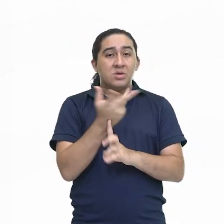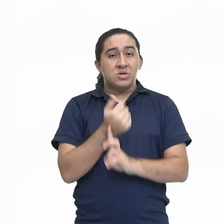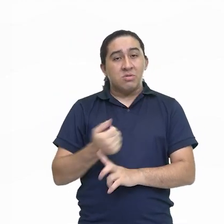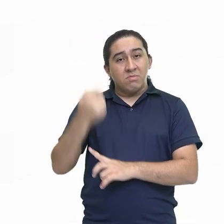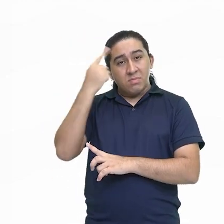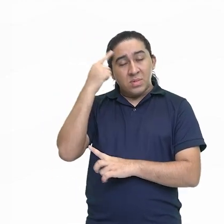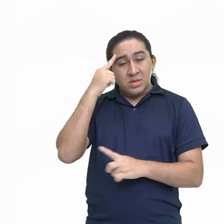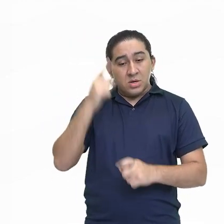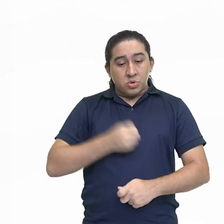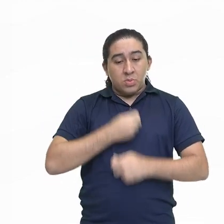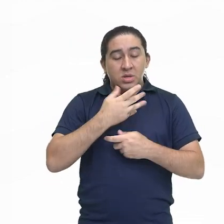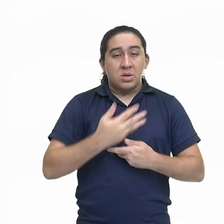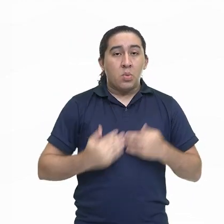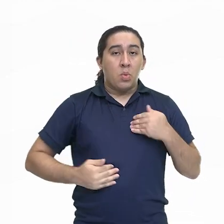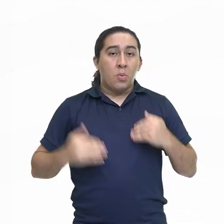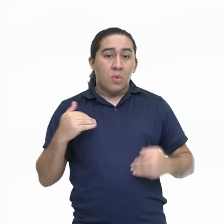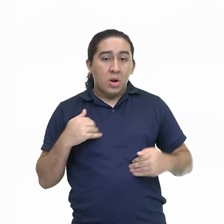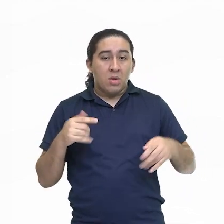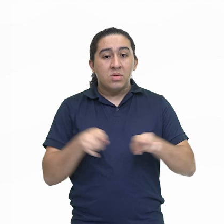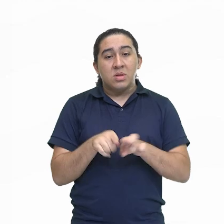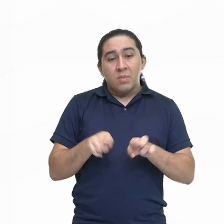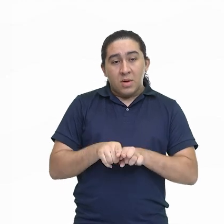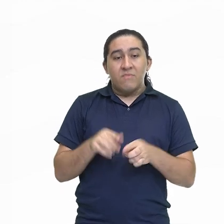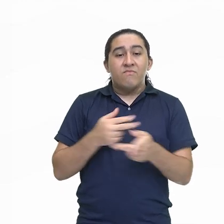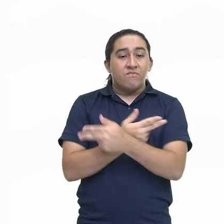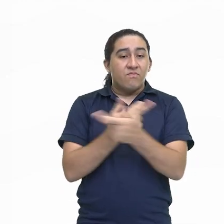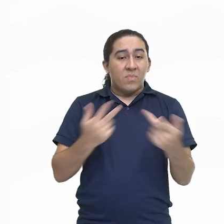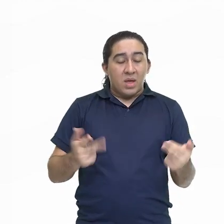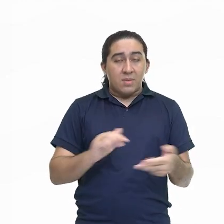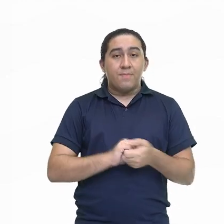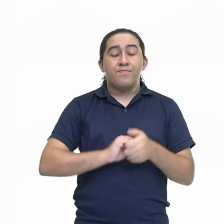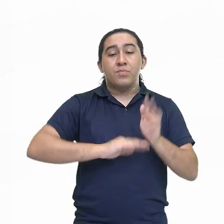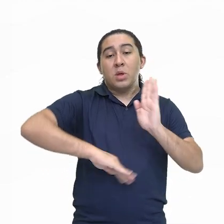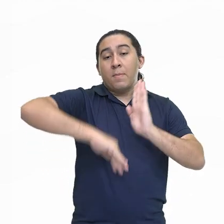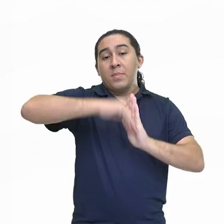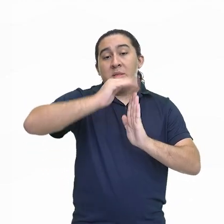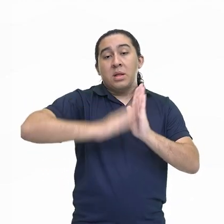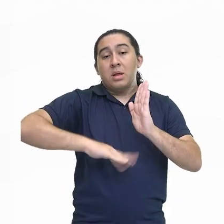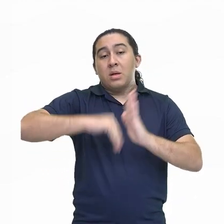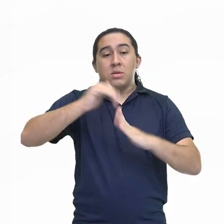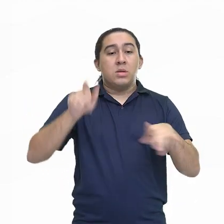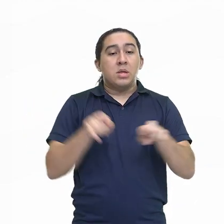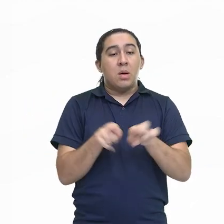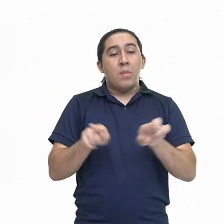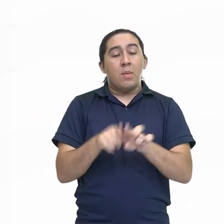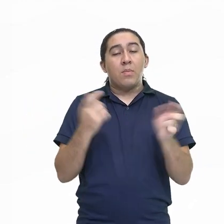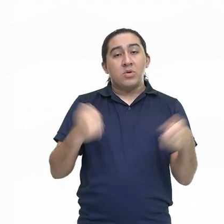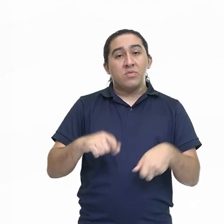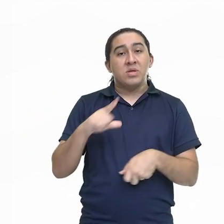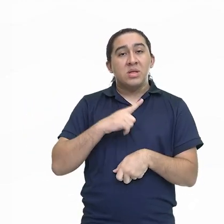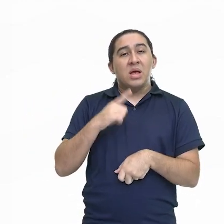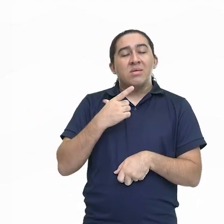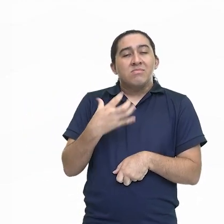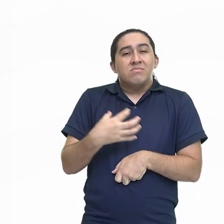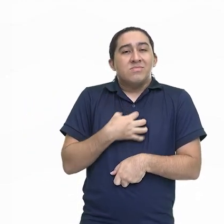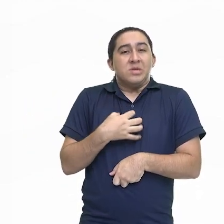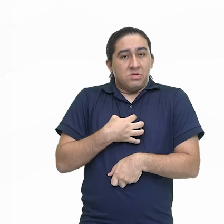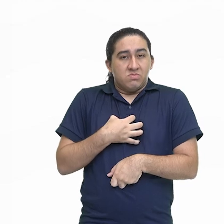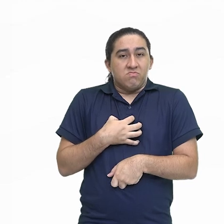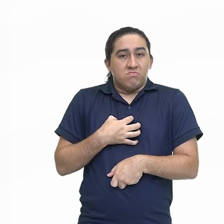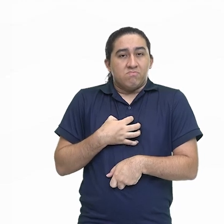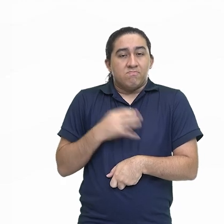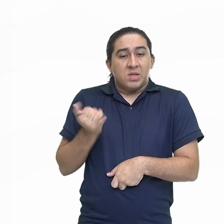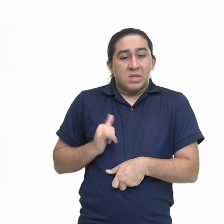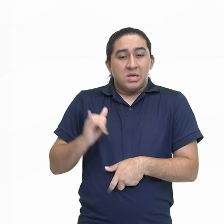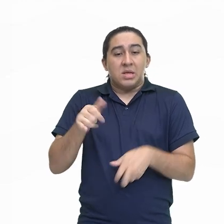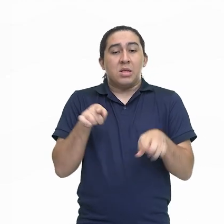por meio de gestos espontâneos e abstratos. As pinceladas e formas podem refletir a energia,